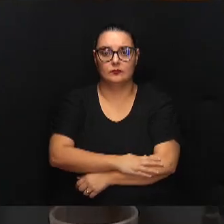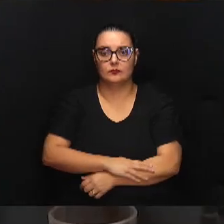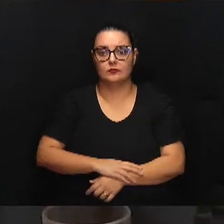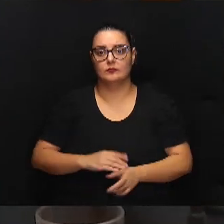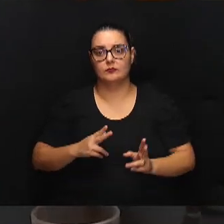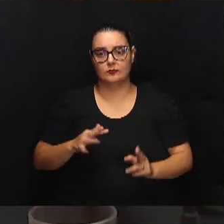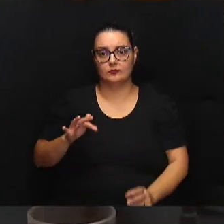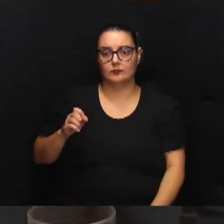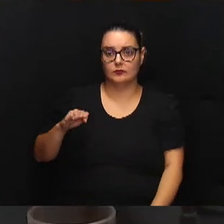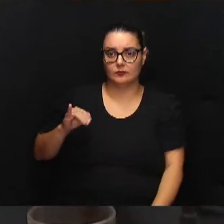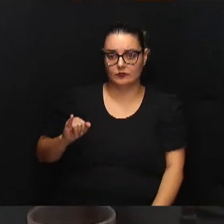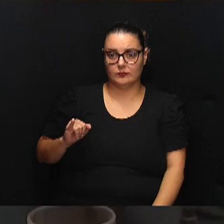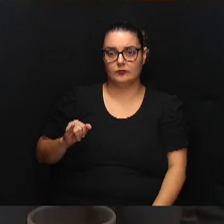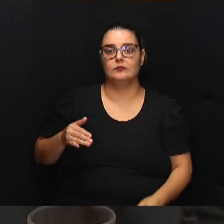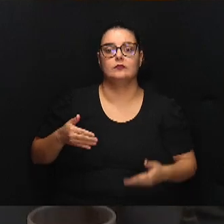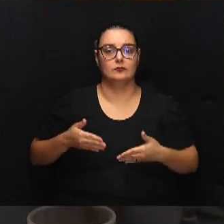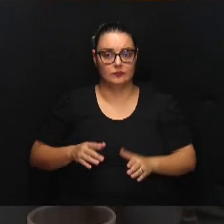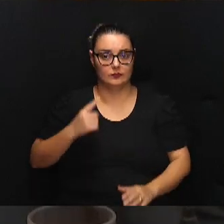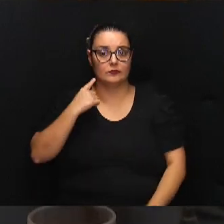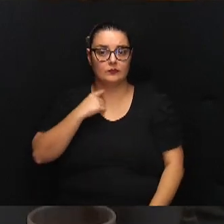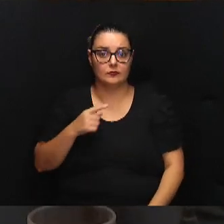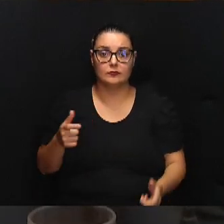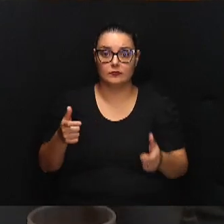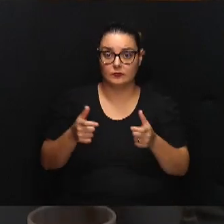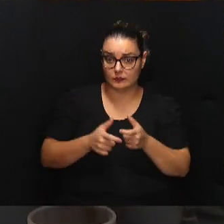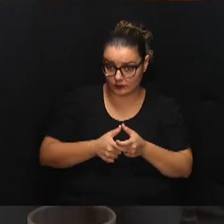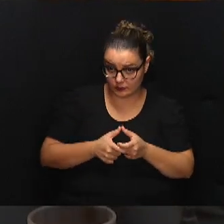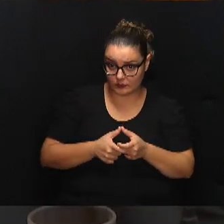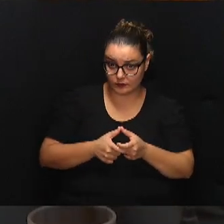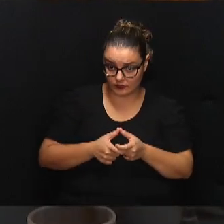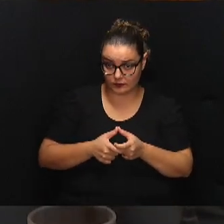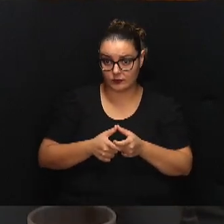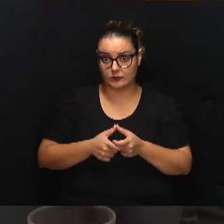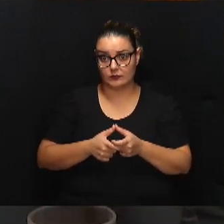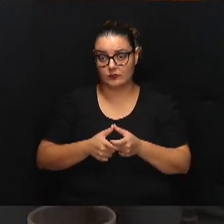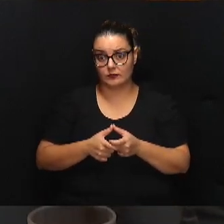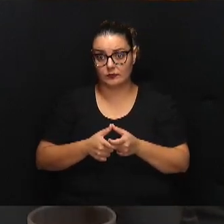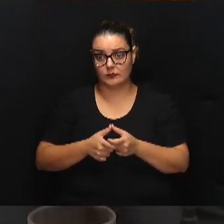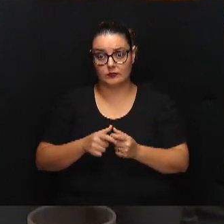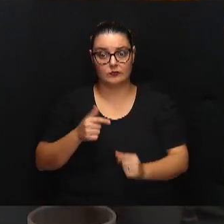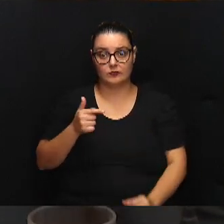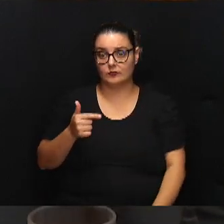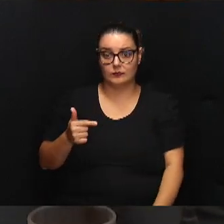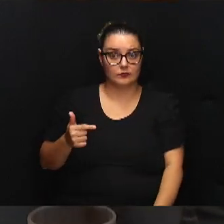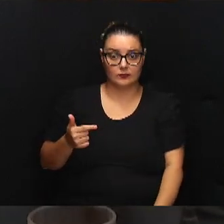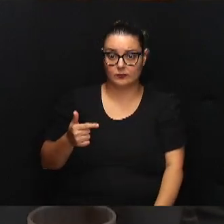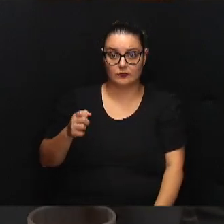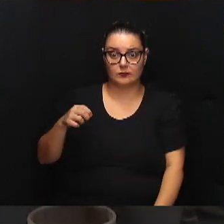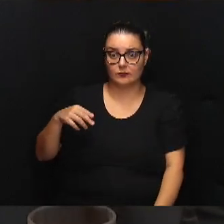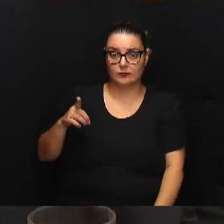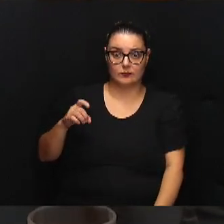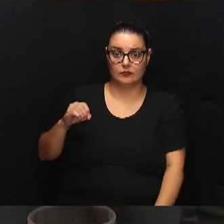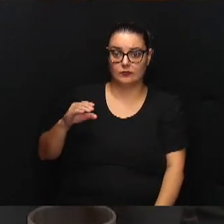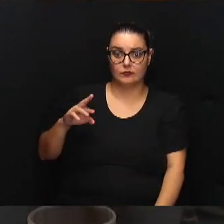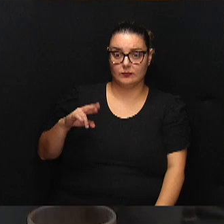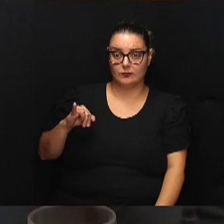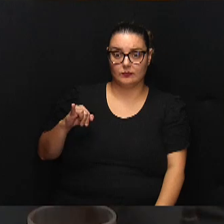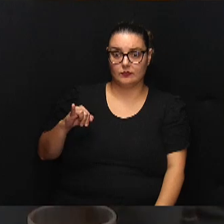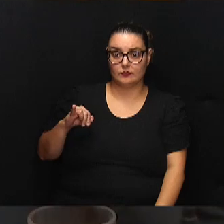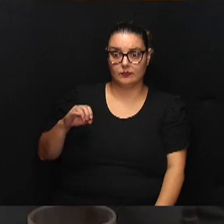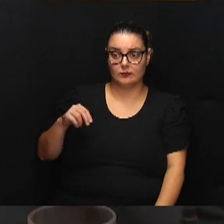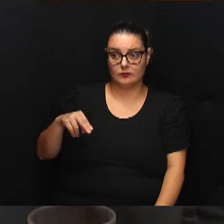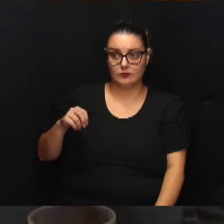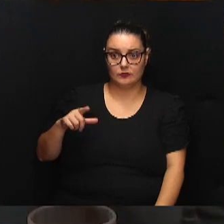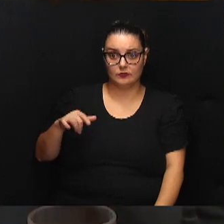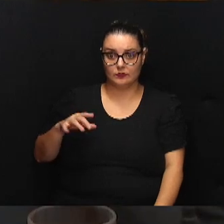de uma cidade natal de Minas Gerais, pequena, não tinha endocrinologista até 15 anos